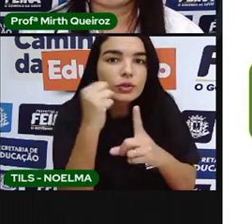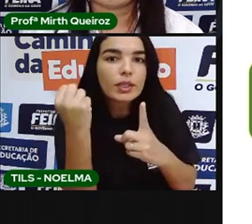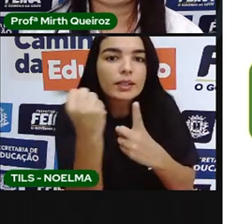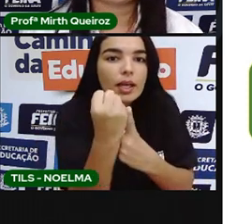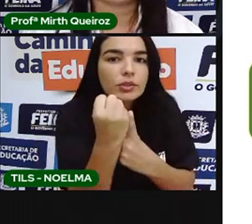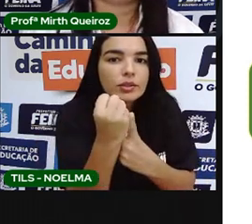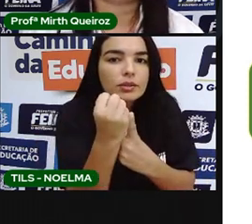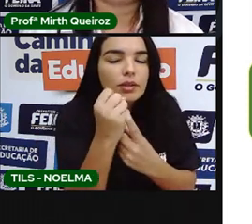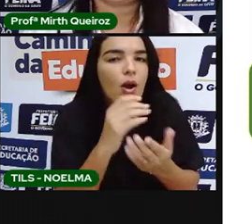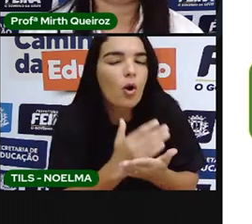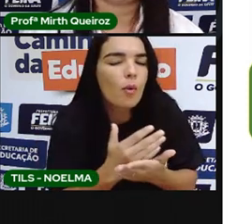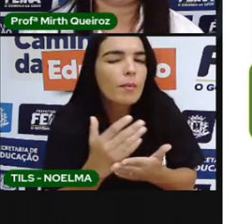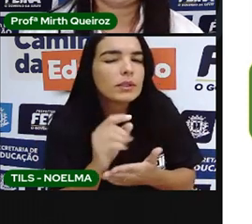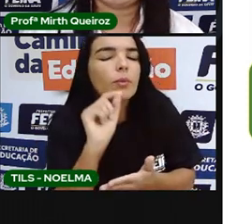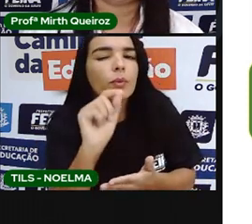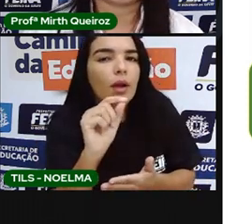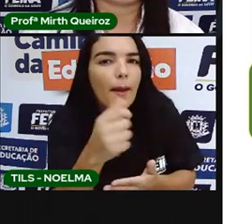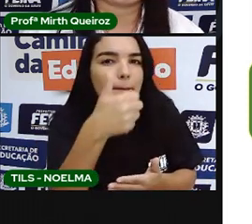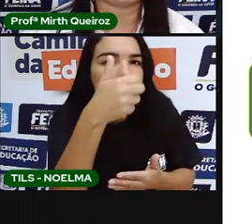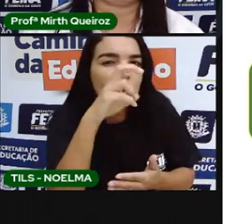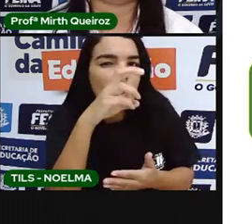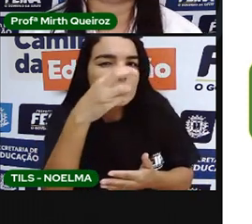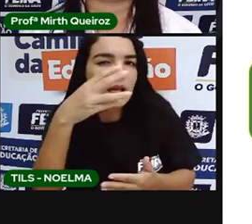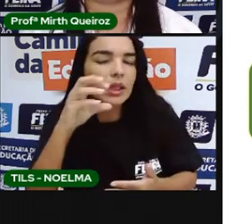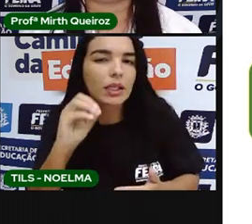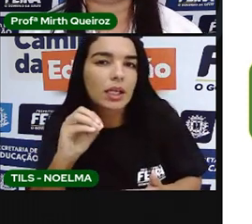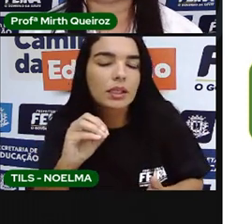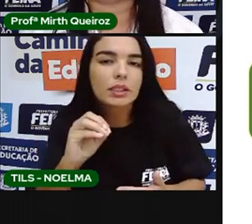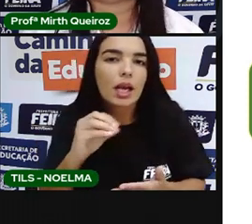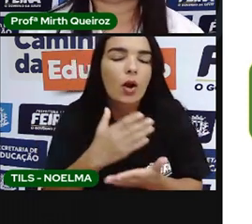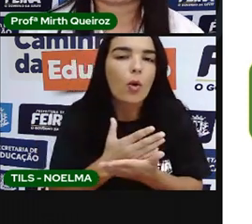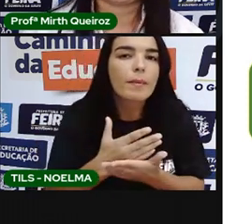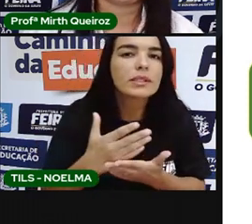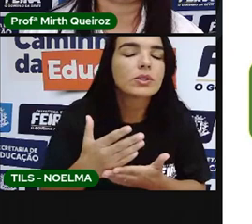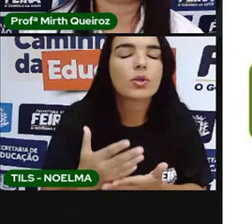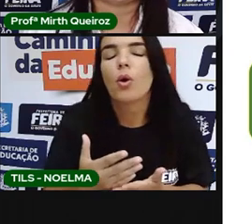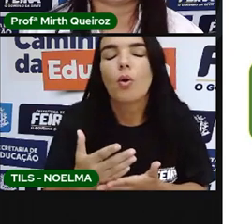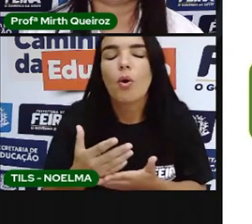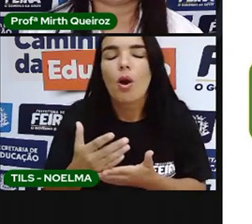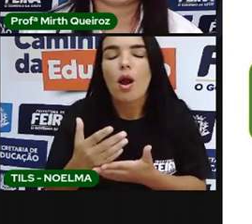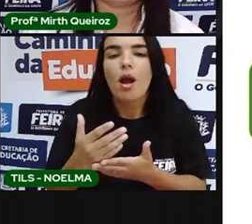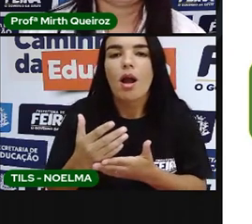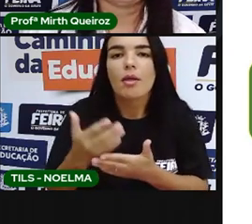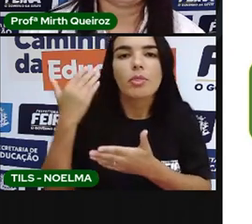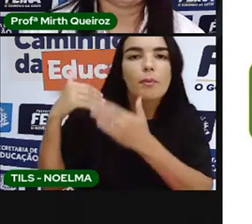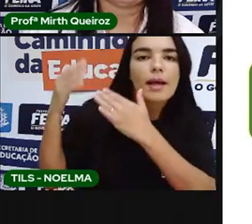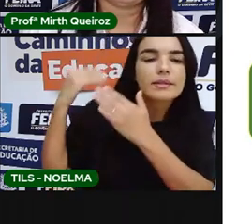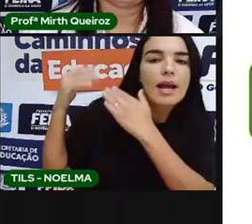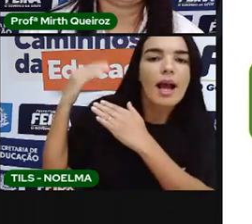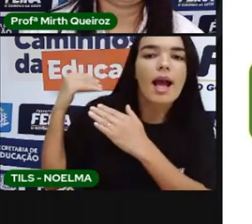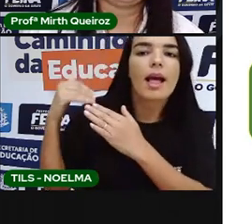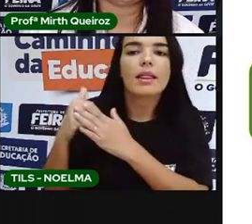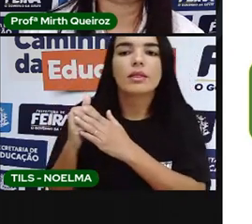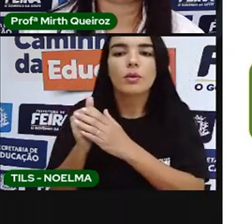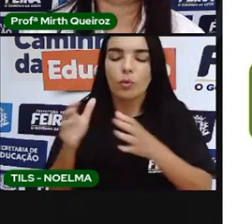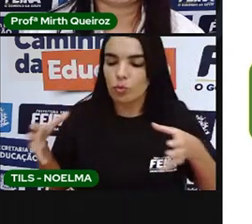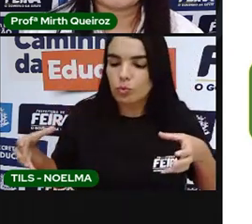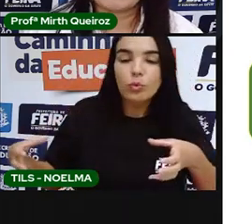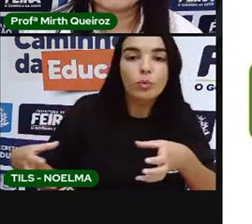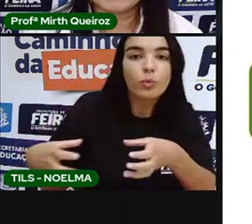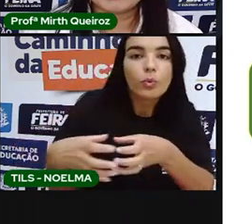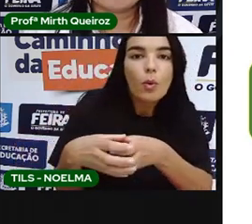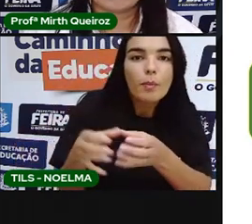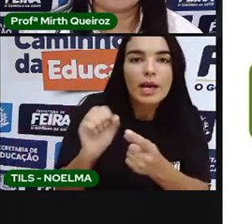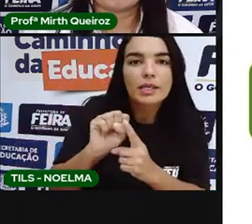1530 começa então a sociedade Colonial já água pela Divisão das capitanias hereditárias né E